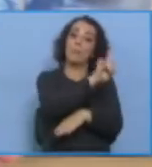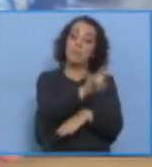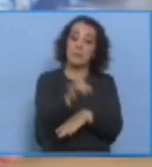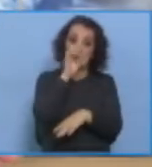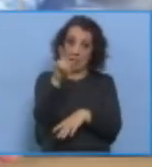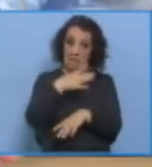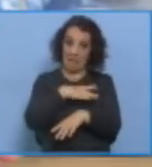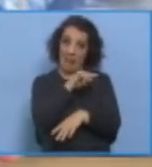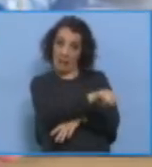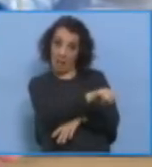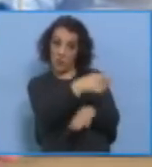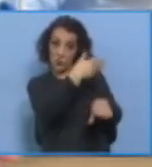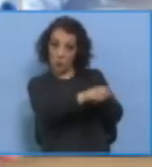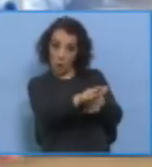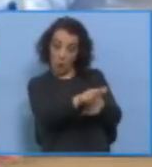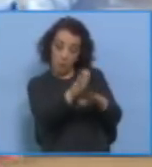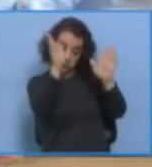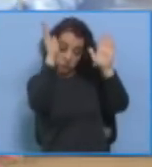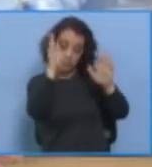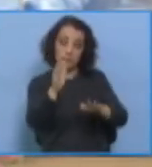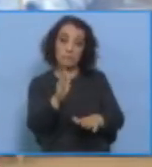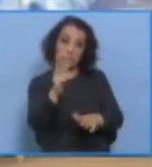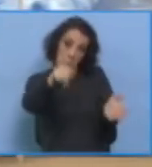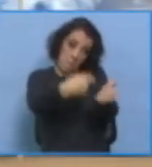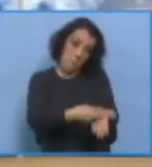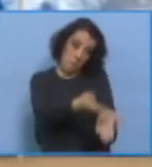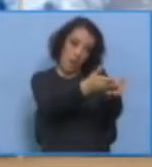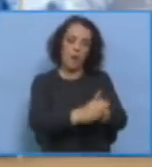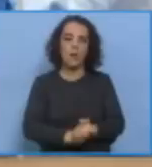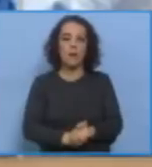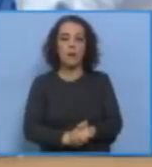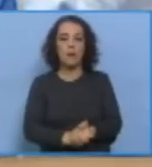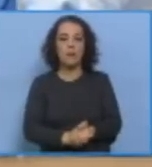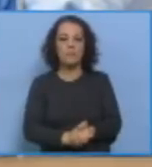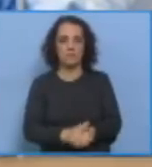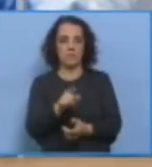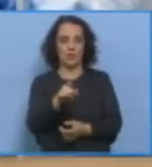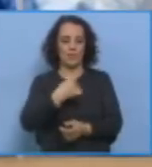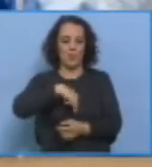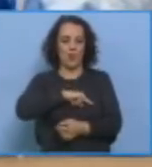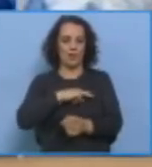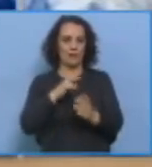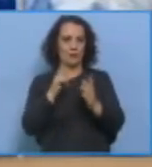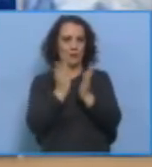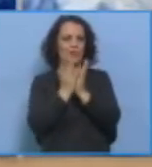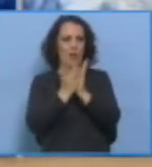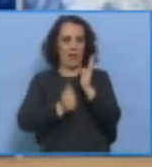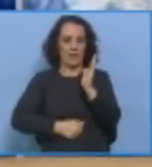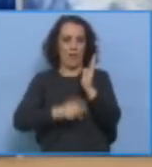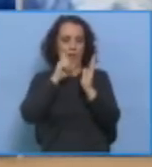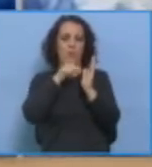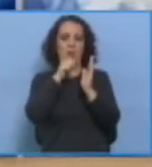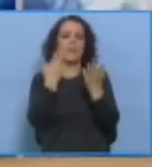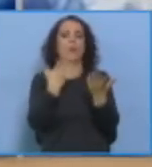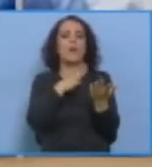aquilo, efetivamente, então, quem o quer, que o pague. Isso desde logo para nós, Escola Católica, isso é completamente adverso, porque então as